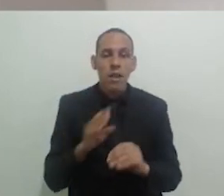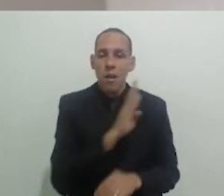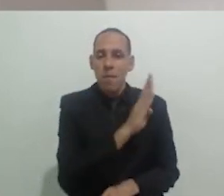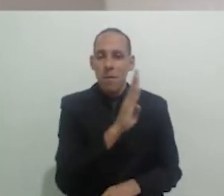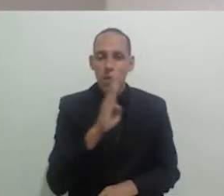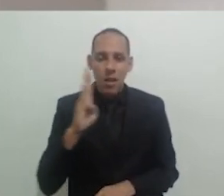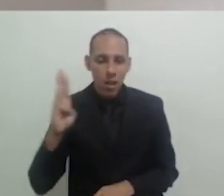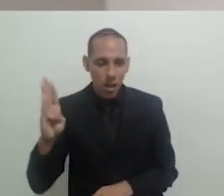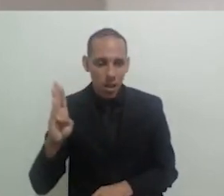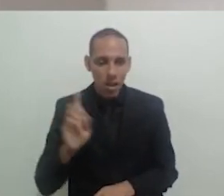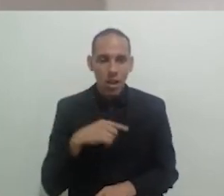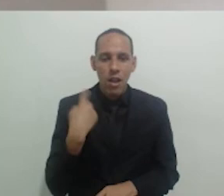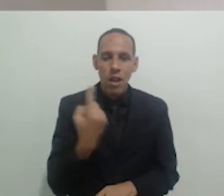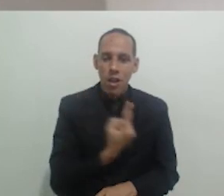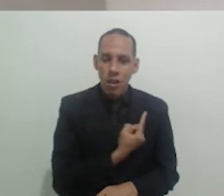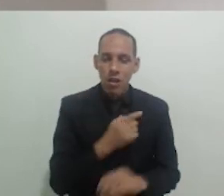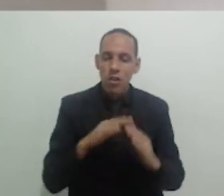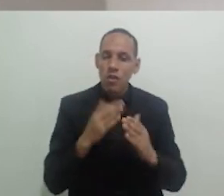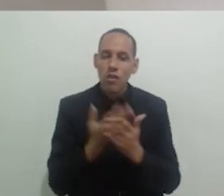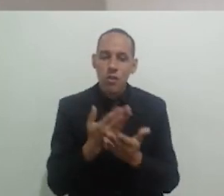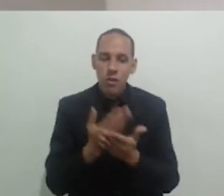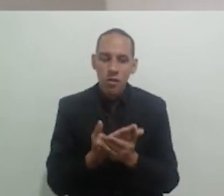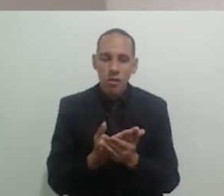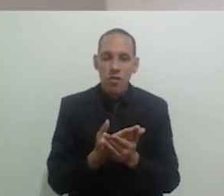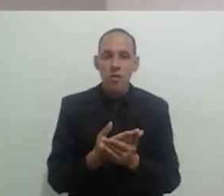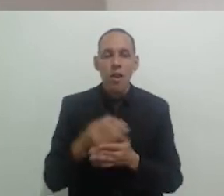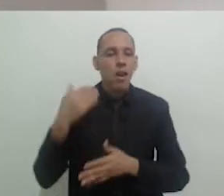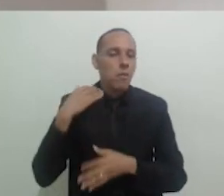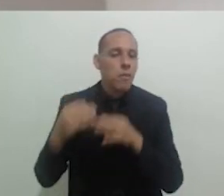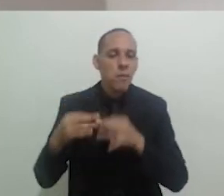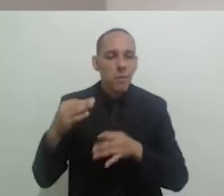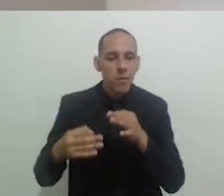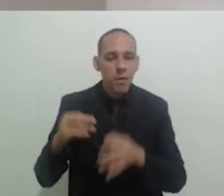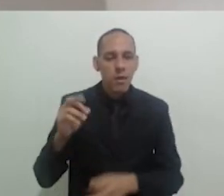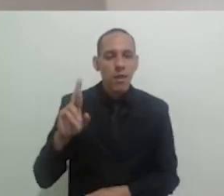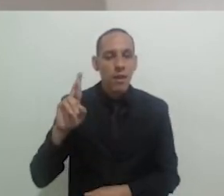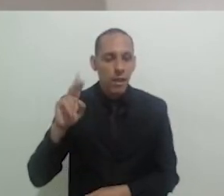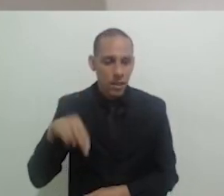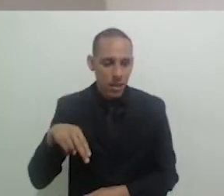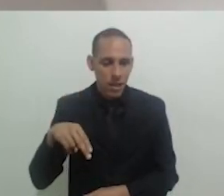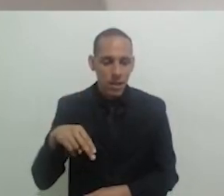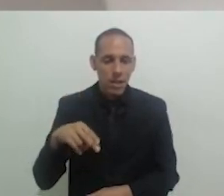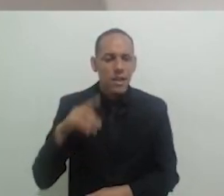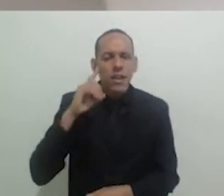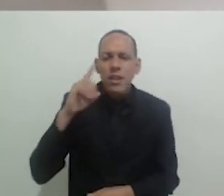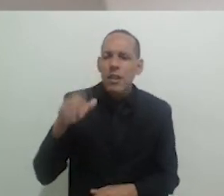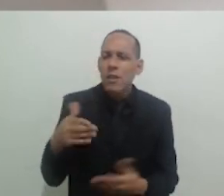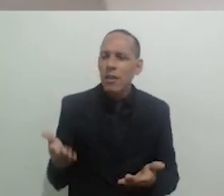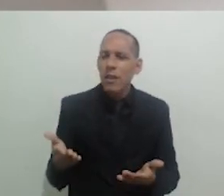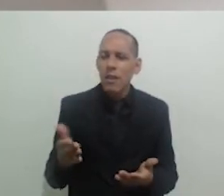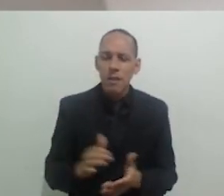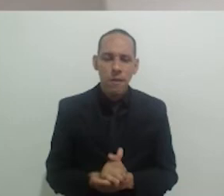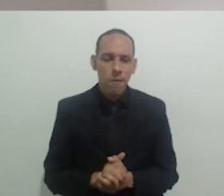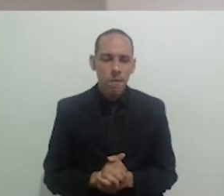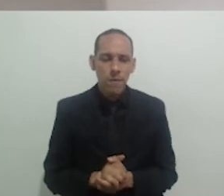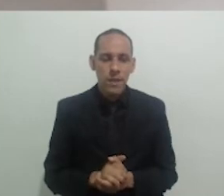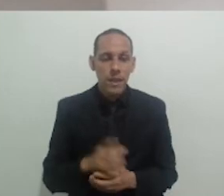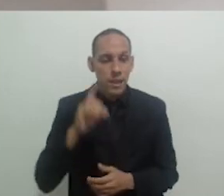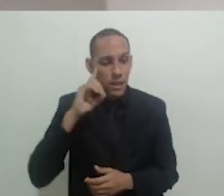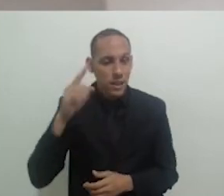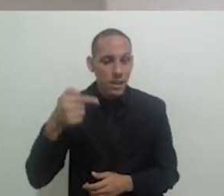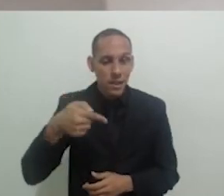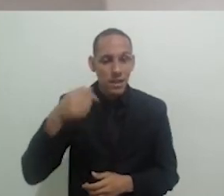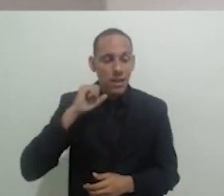Norte. Somente, Excelência. Qual o dia mesmo, Márcio? É o dia... dia 7 de abril,